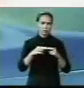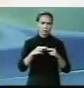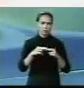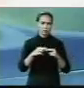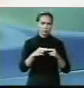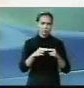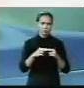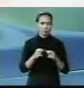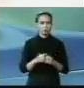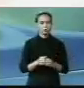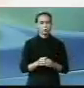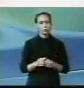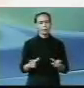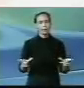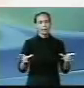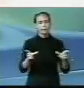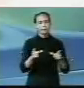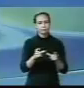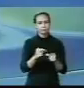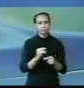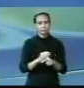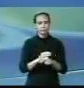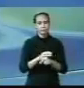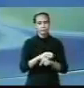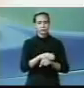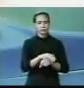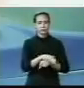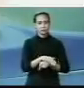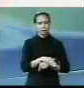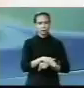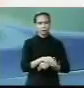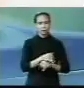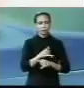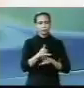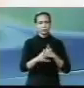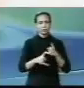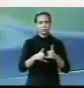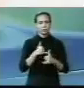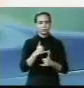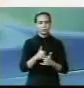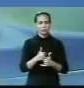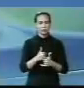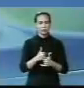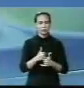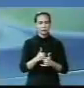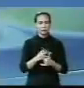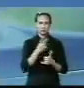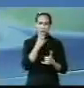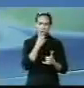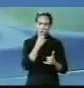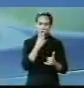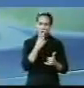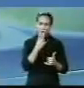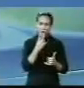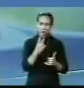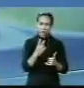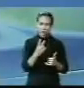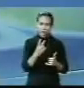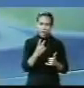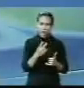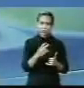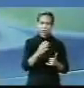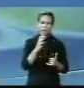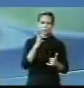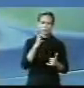Restringir acessos desnecessários à internet, visando o quê? Economizar, então, o seu canal de comunicação de